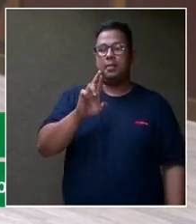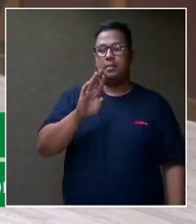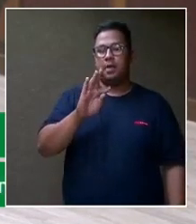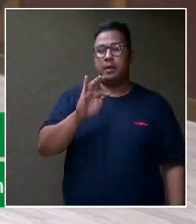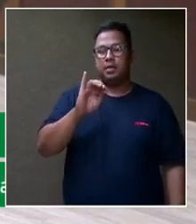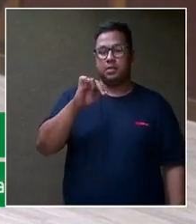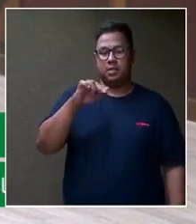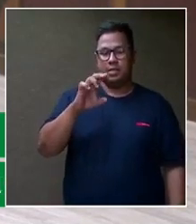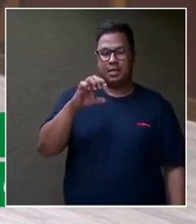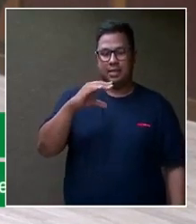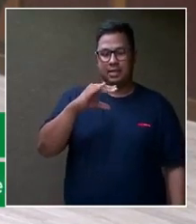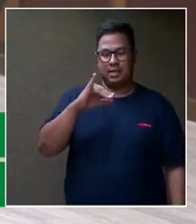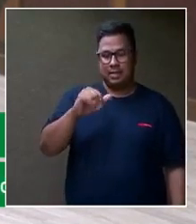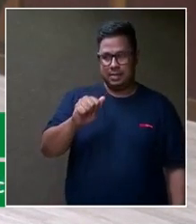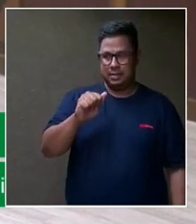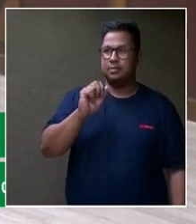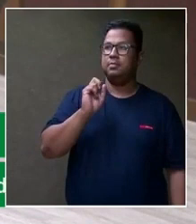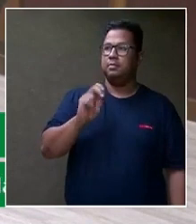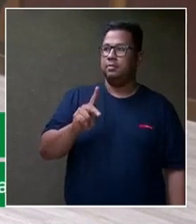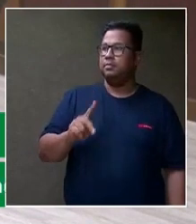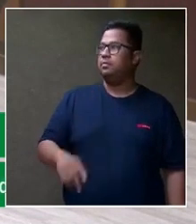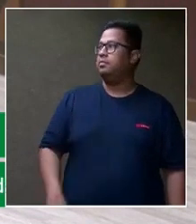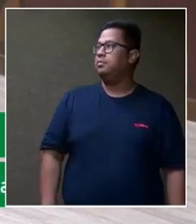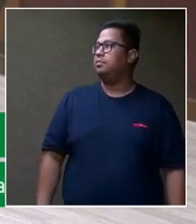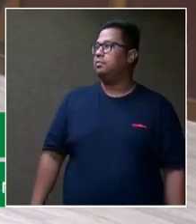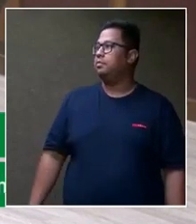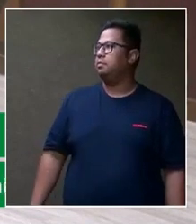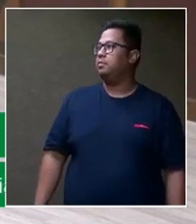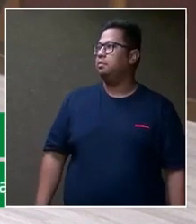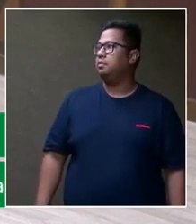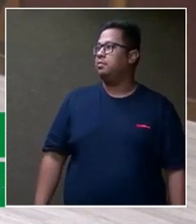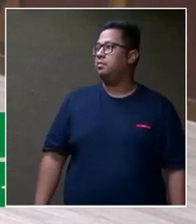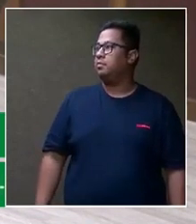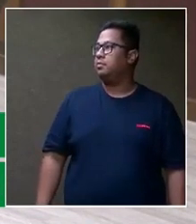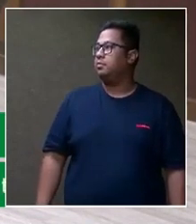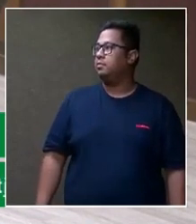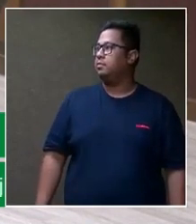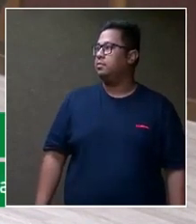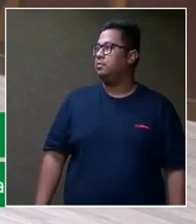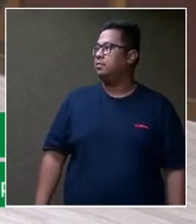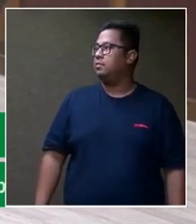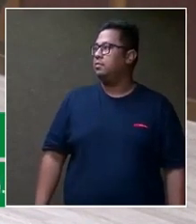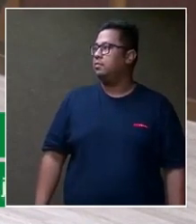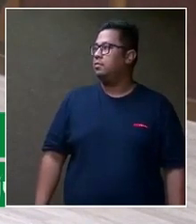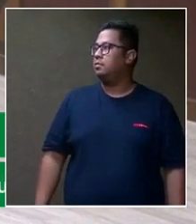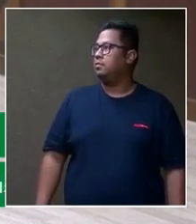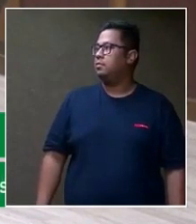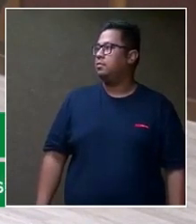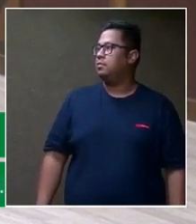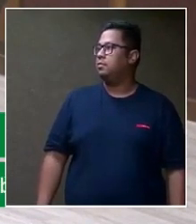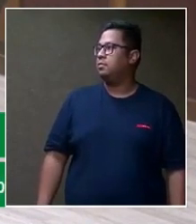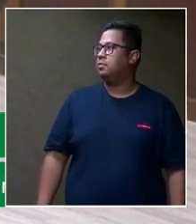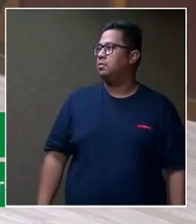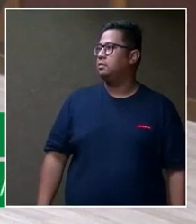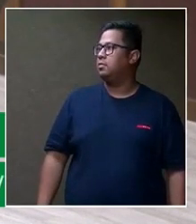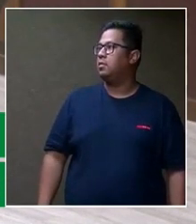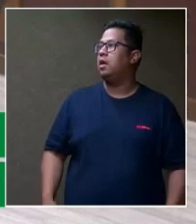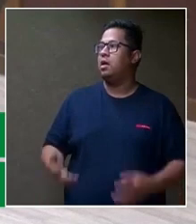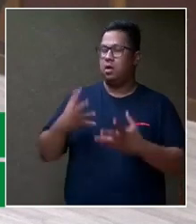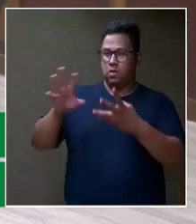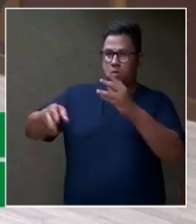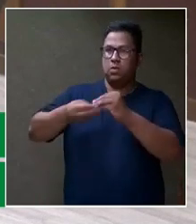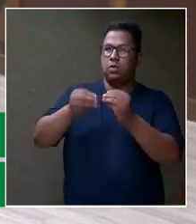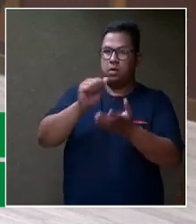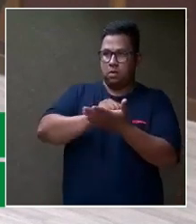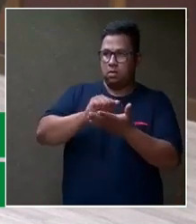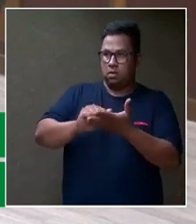pergunta. Tá. Por não, doutor Johnny. Eu também gostaria de consignar o requerimento, tá. Excelência. Depois, doutor... Não, ele acabou de consignar o